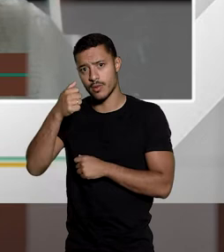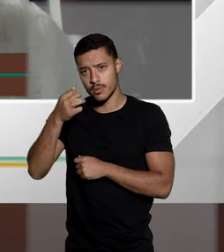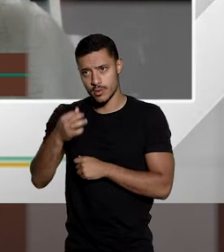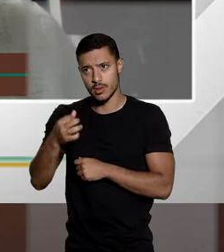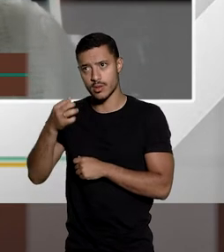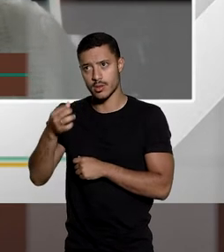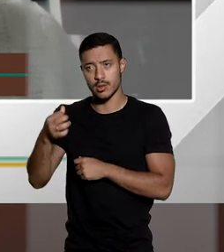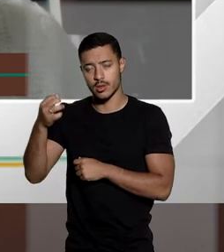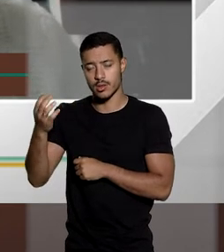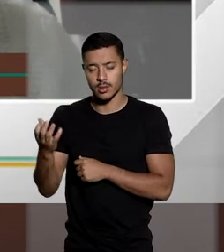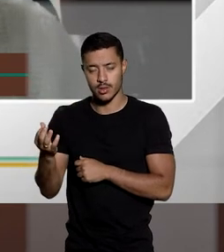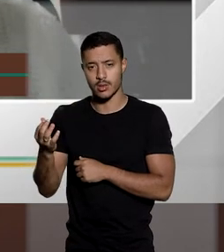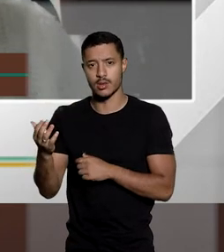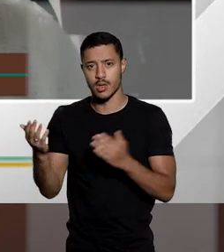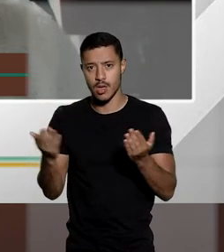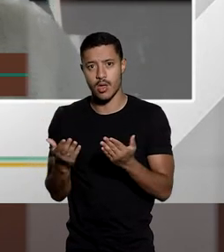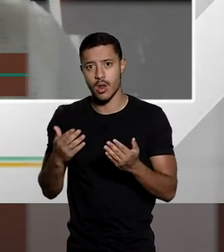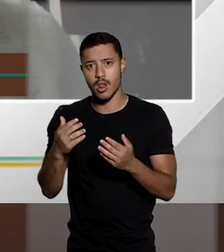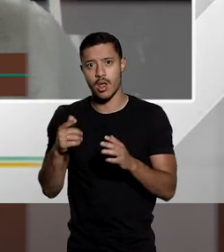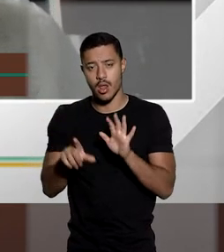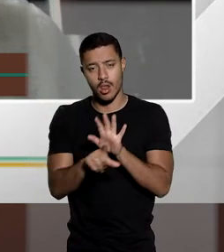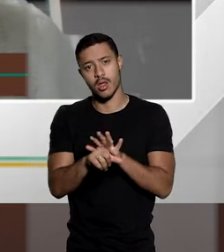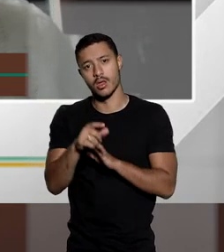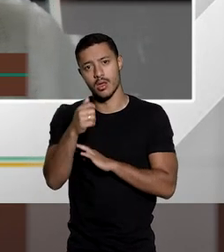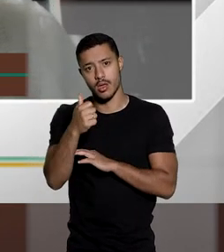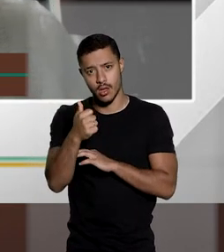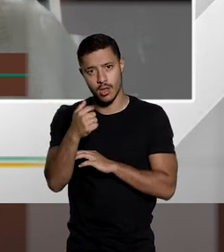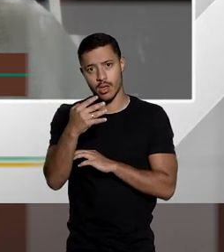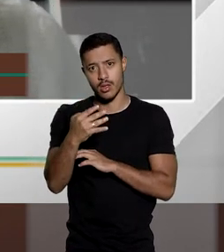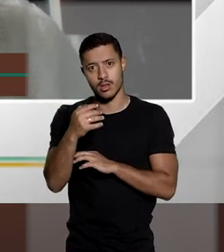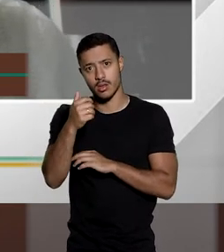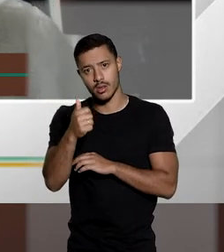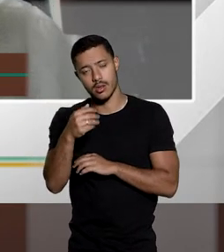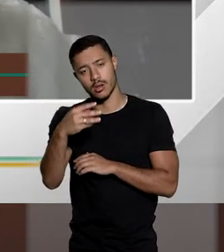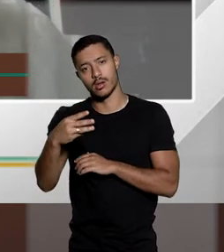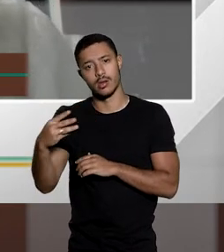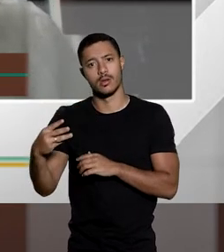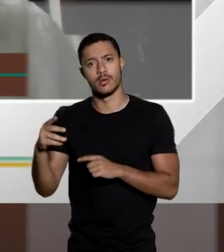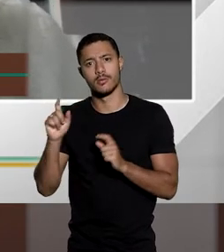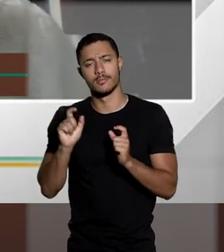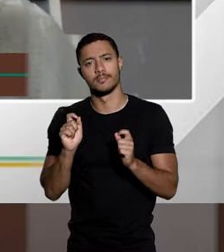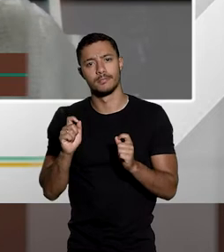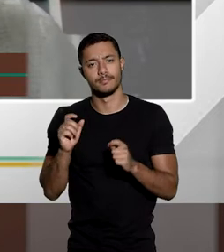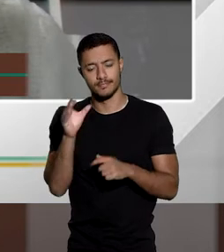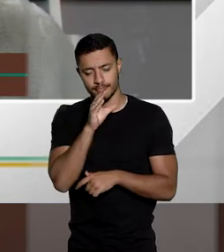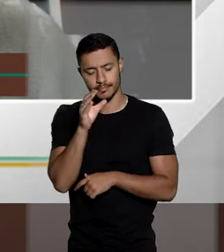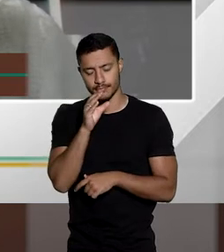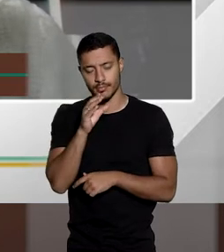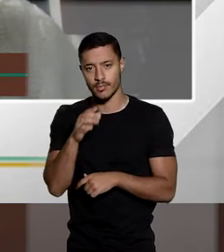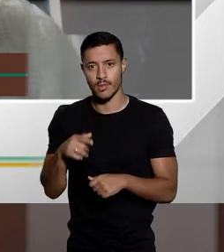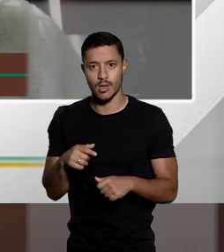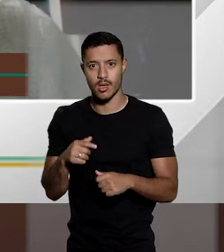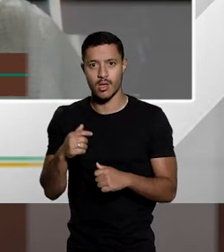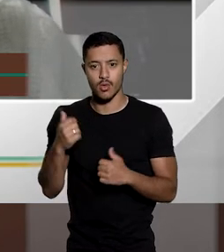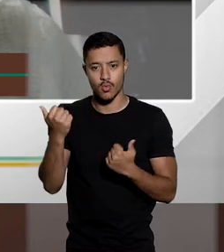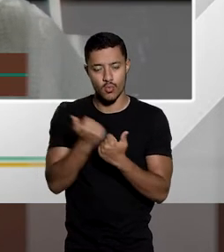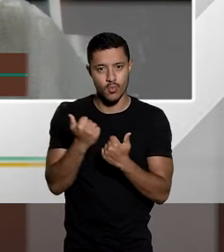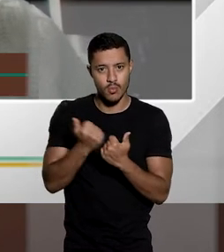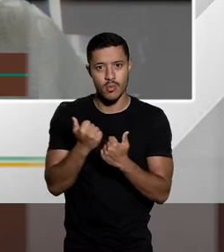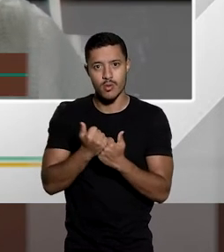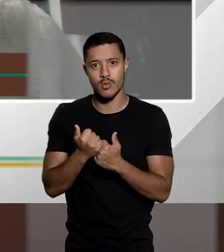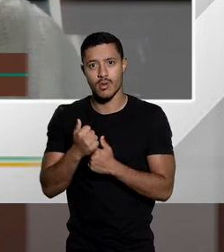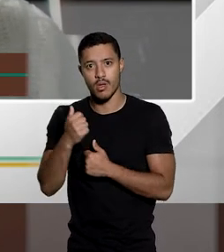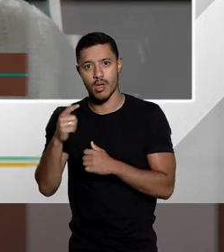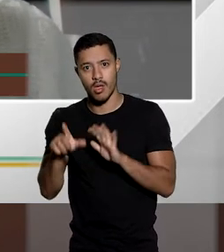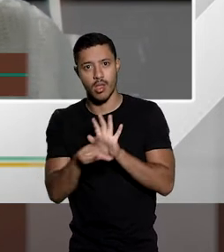8.666 e agora a Lei 14.133, que brevemente vai substituir em definitivo a